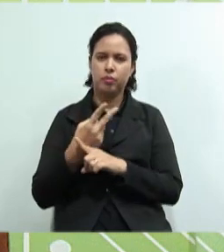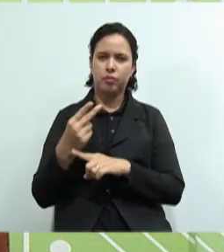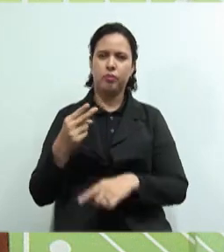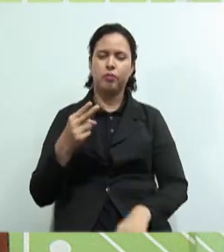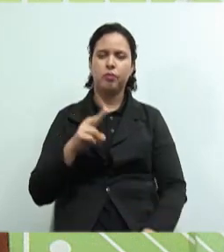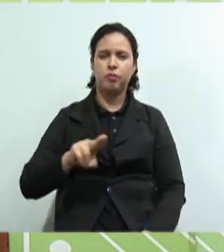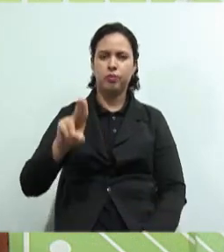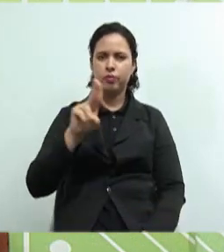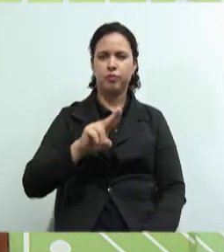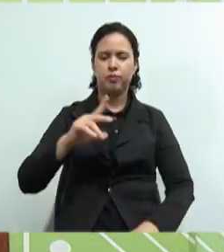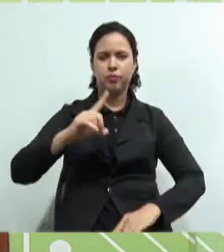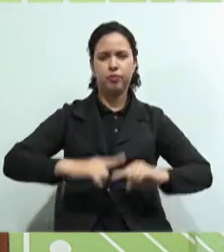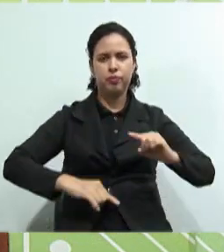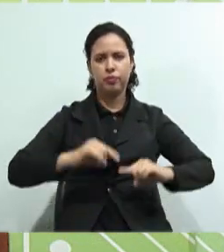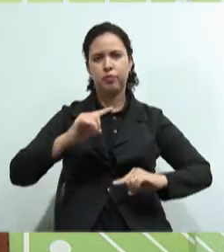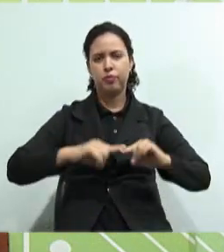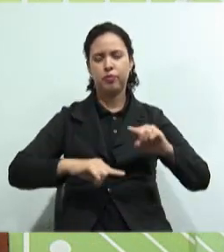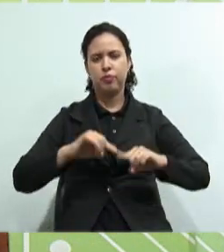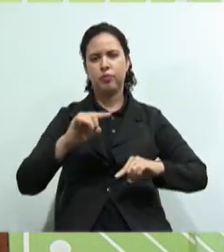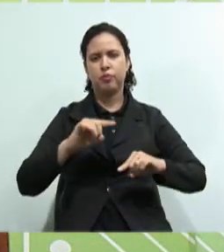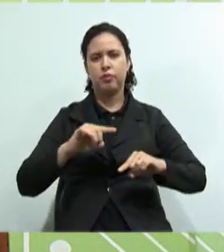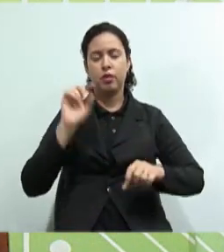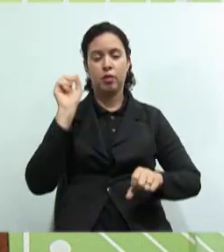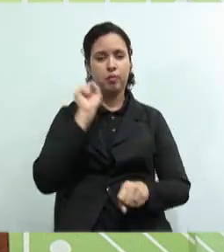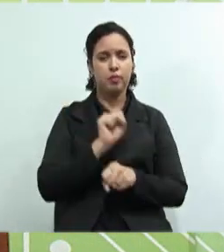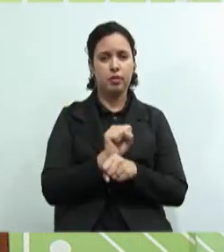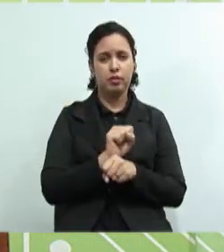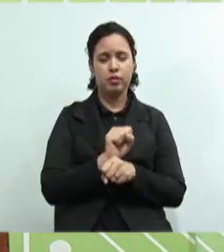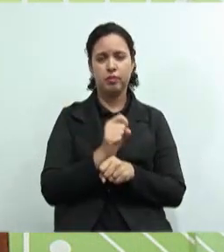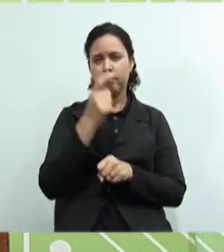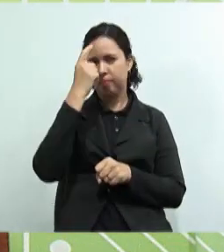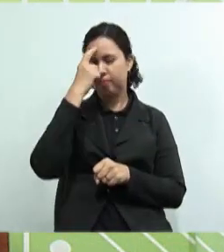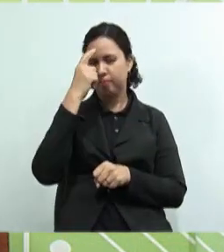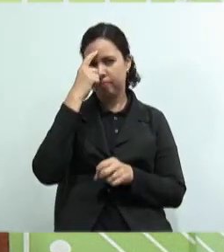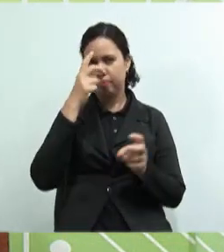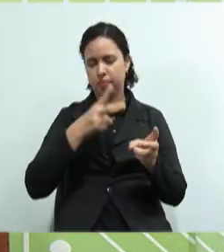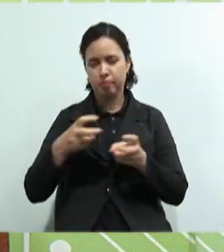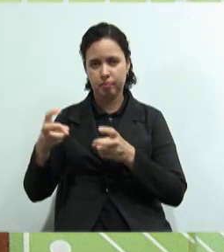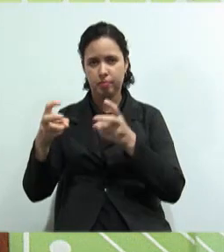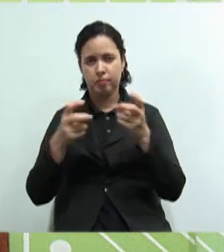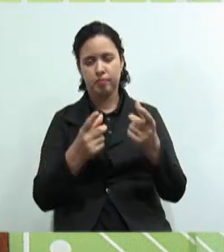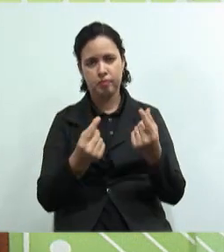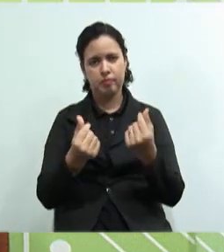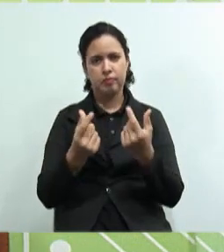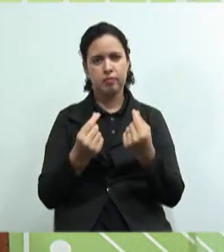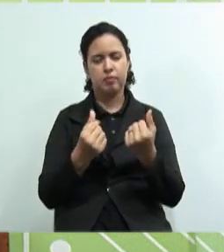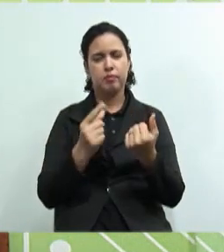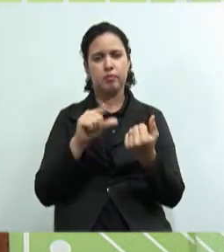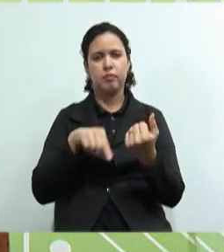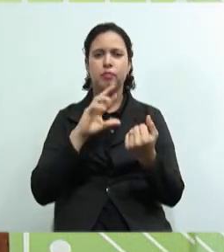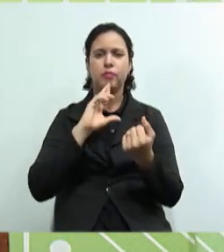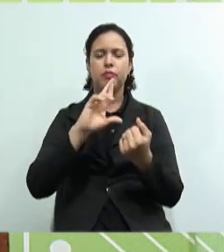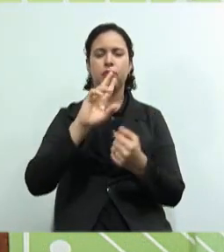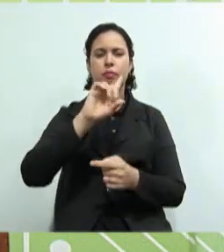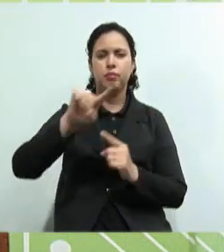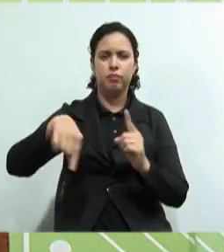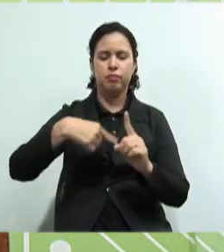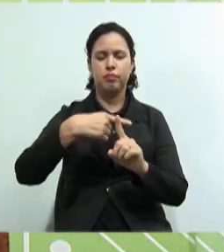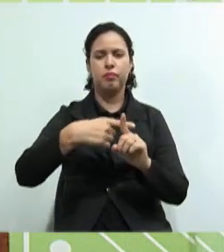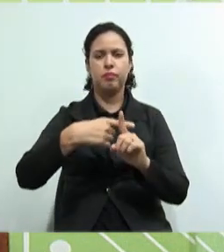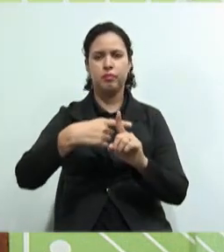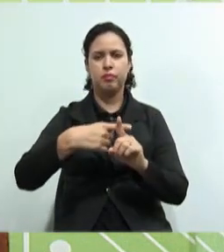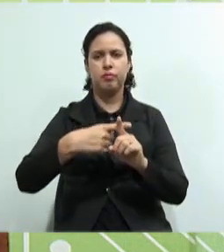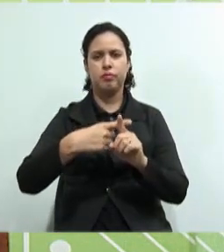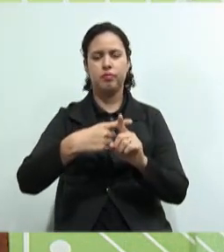recursos, sem parar de pensar em explorar economicamente, é uma resposta bem positiva para melhorar a distribuição de